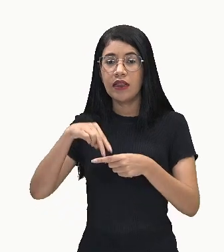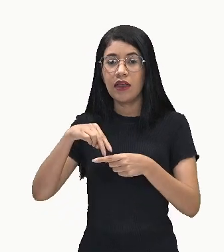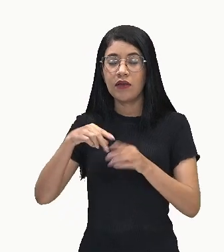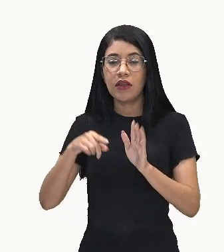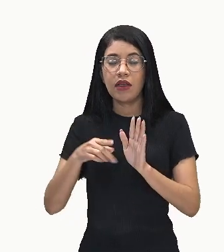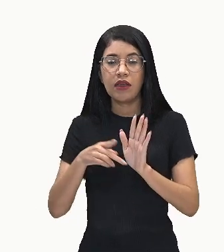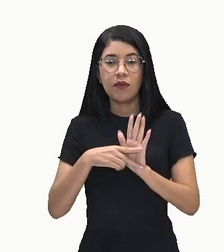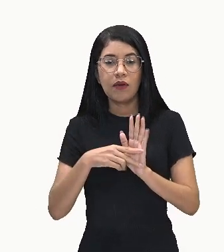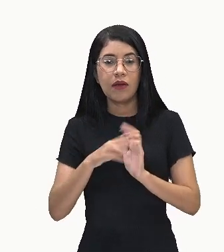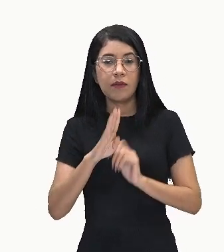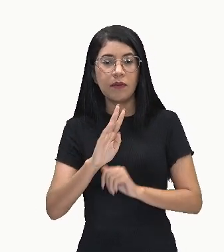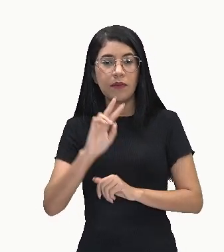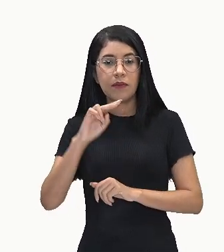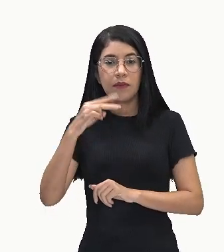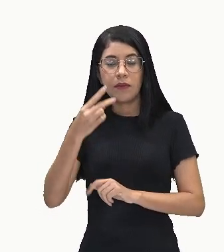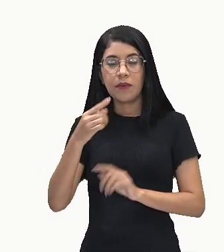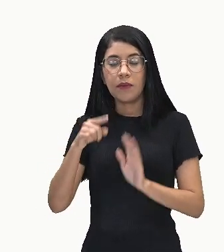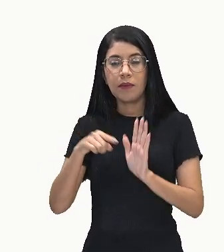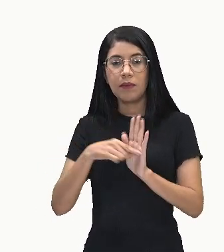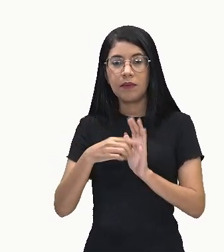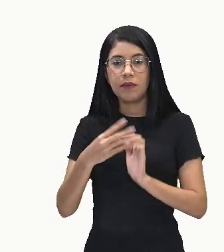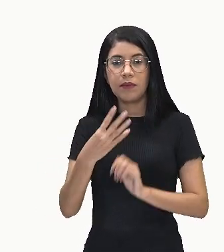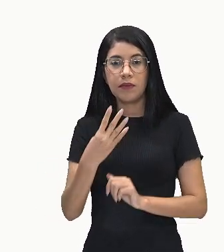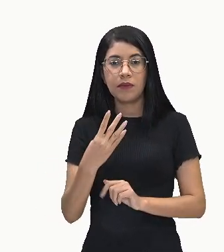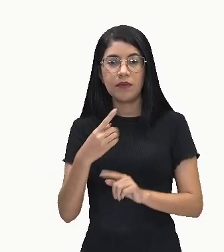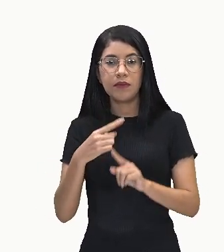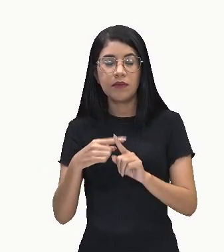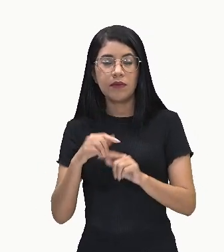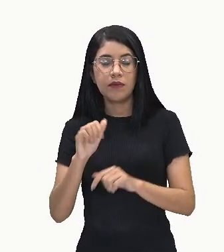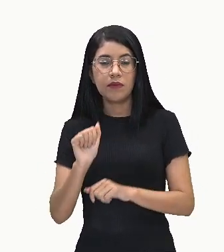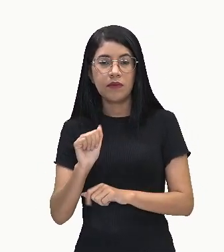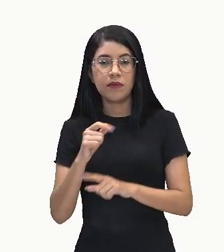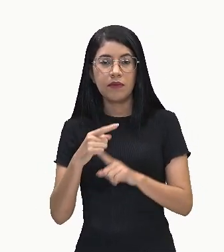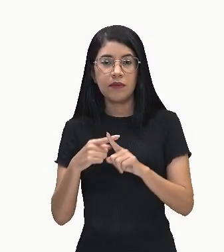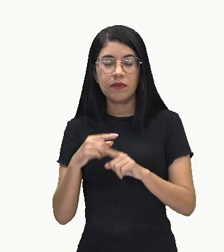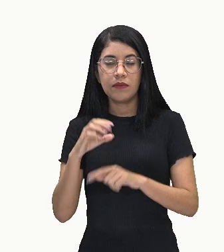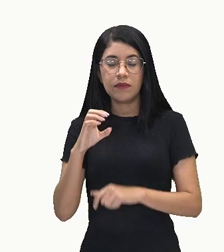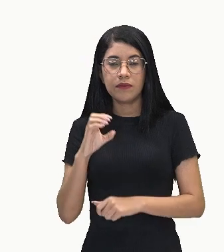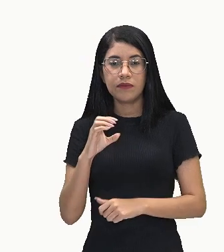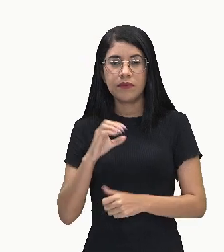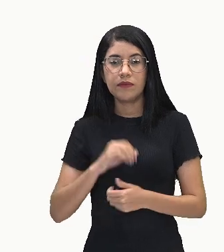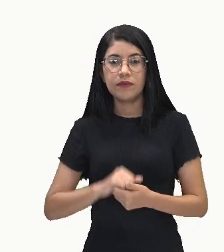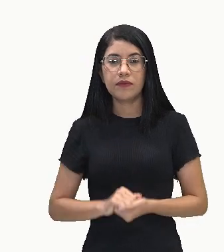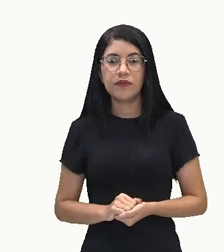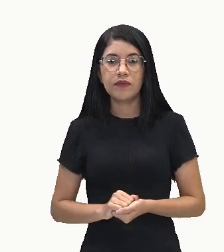quadrado, menos 4, que multiplica A, que multiplica C.